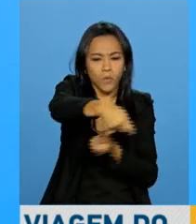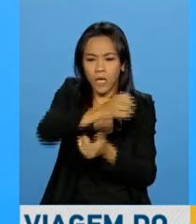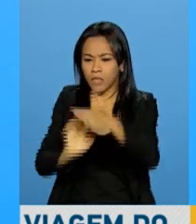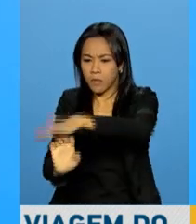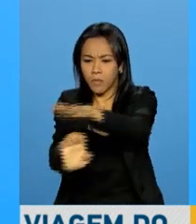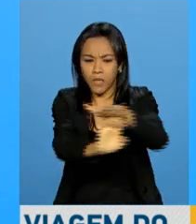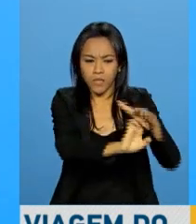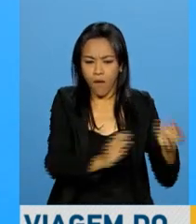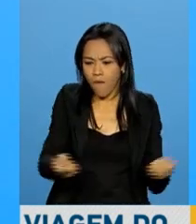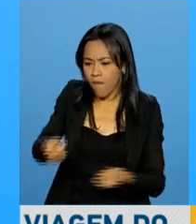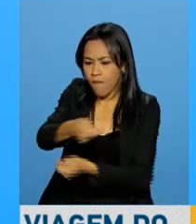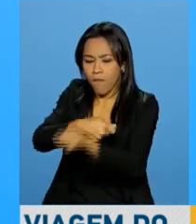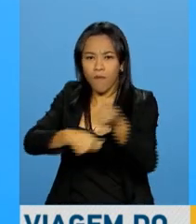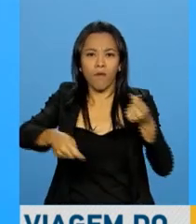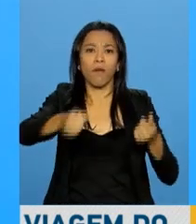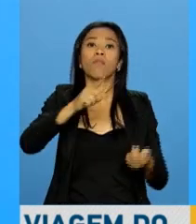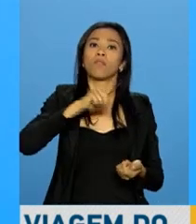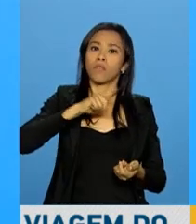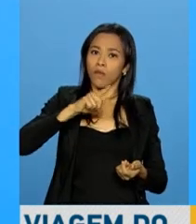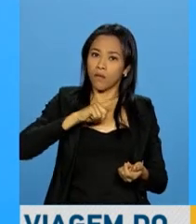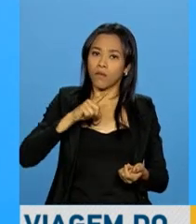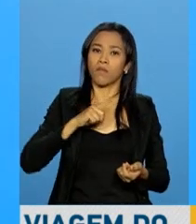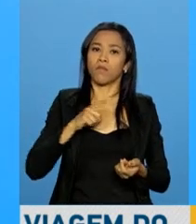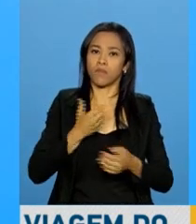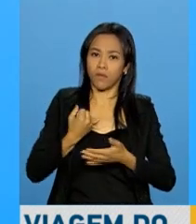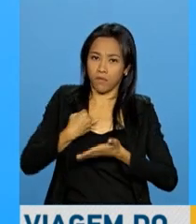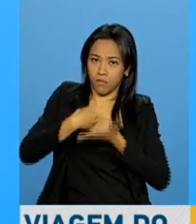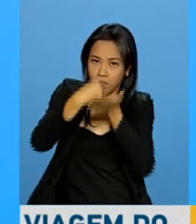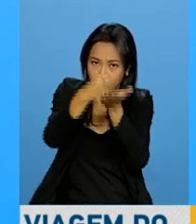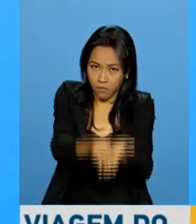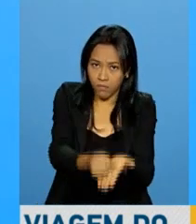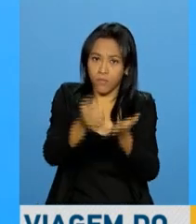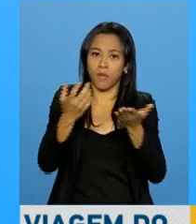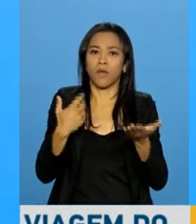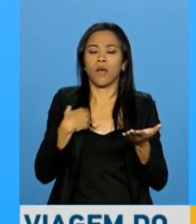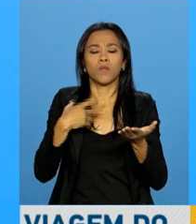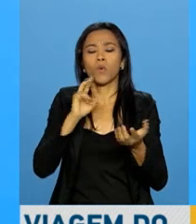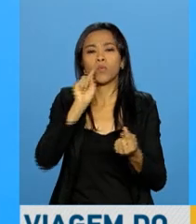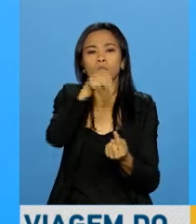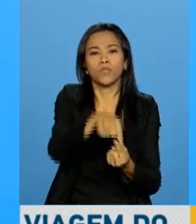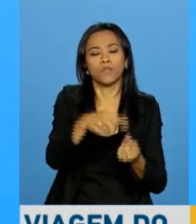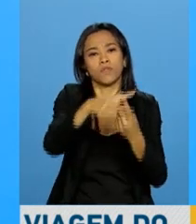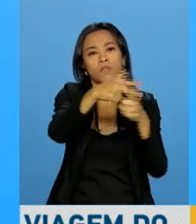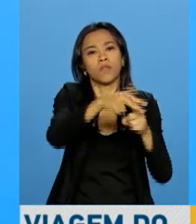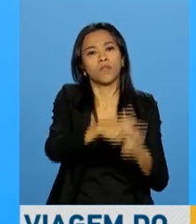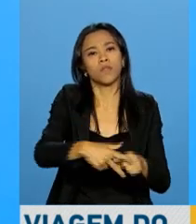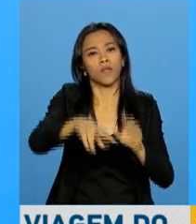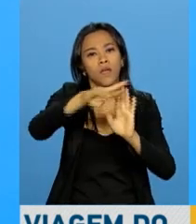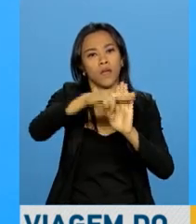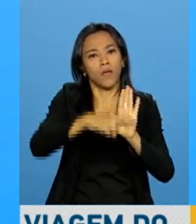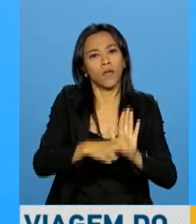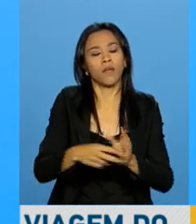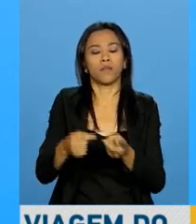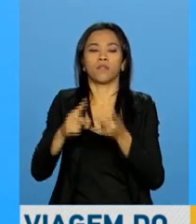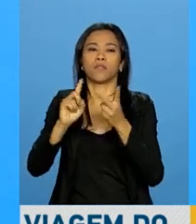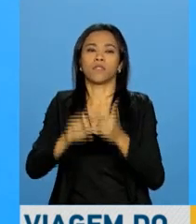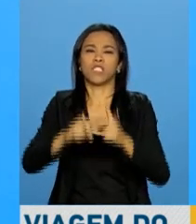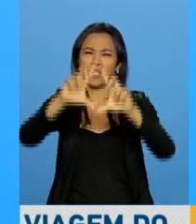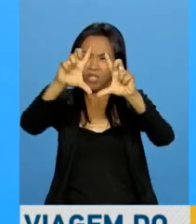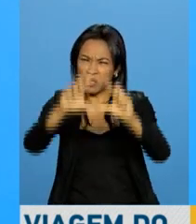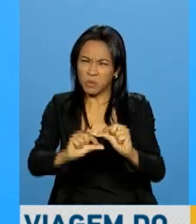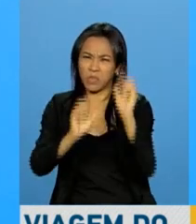patrocinado medidas em série para atualizar regras, simplificar